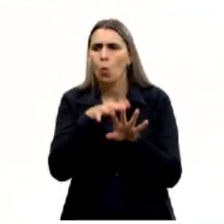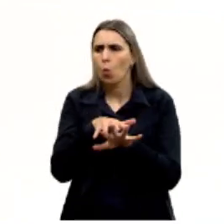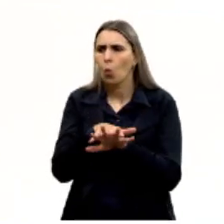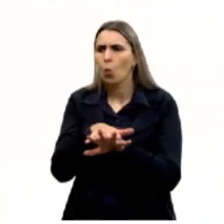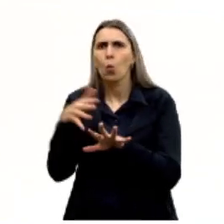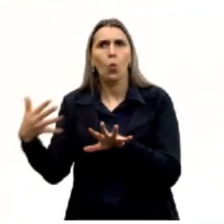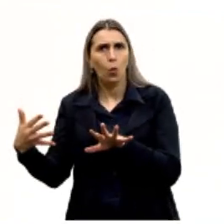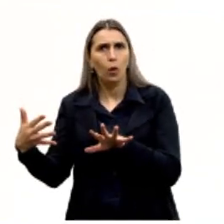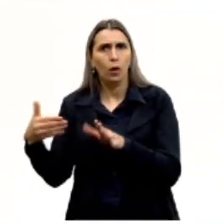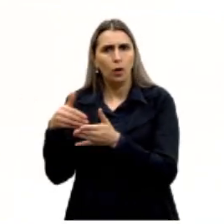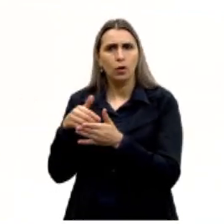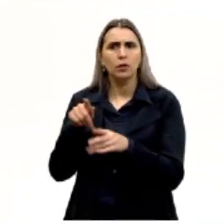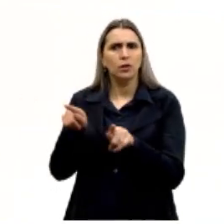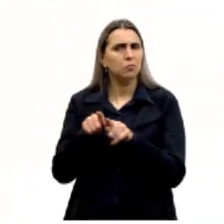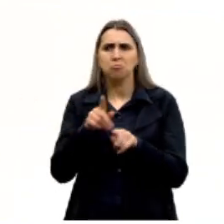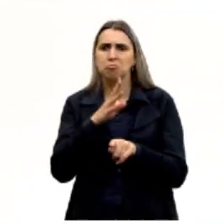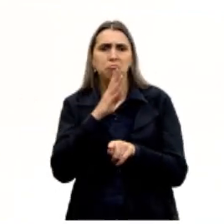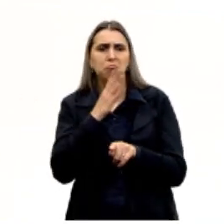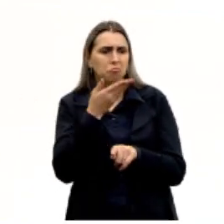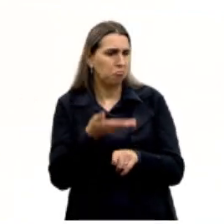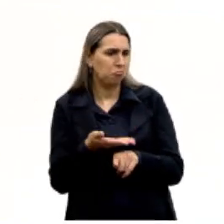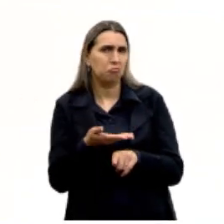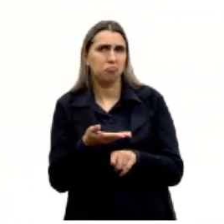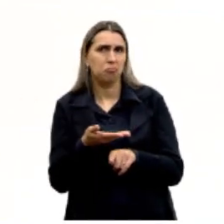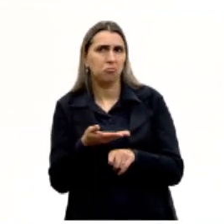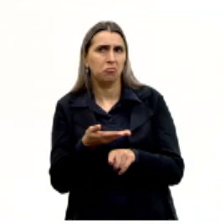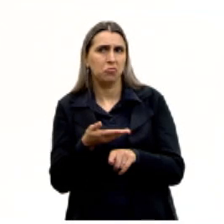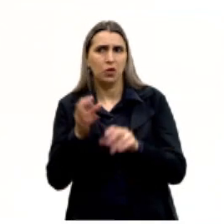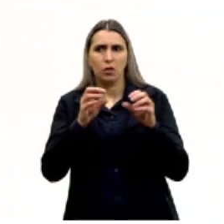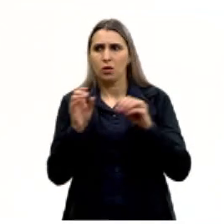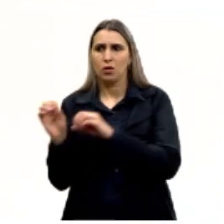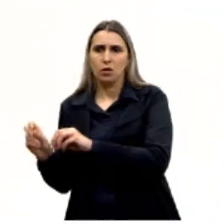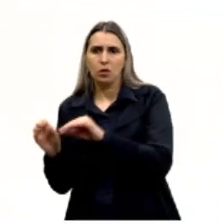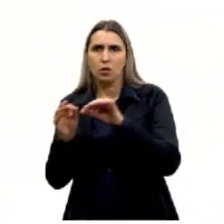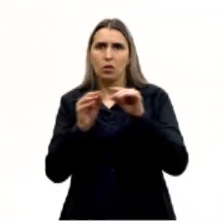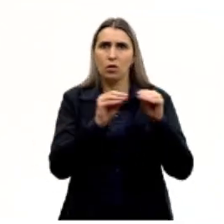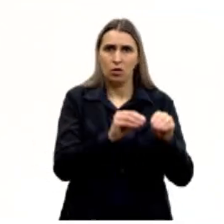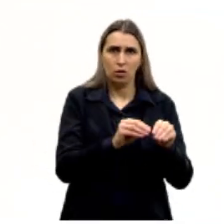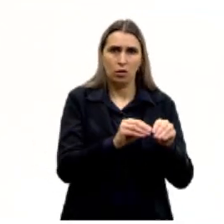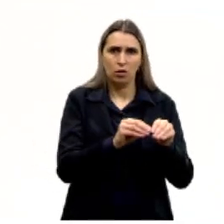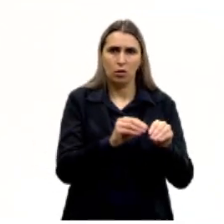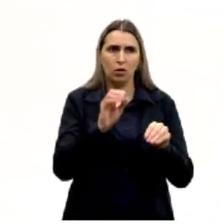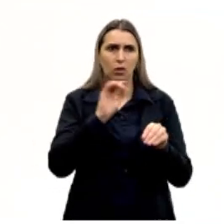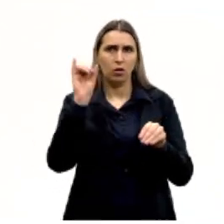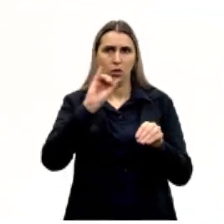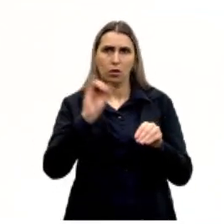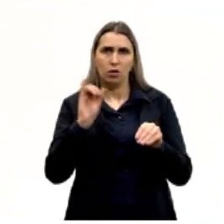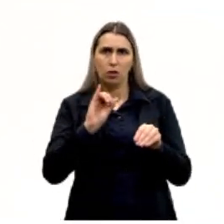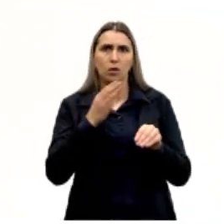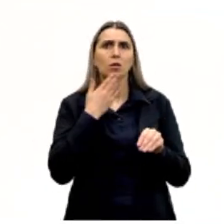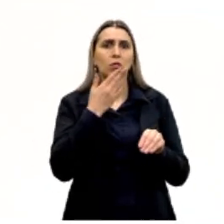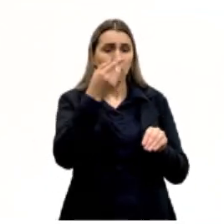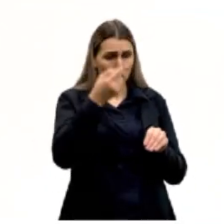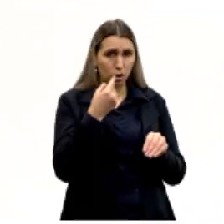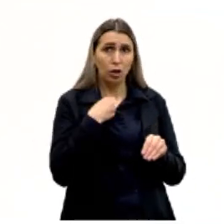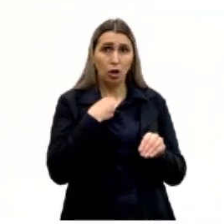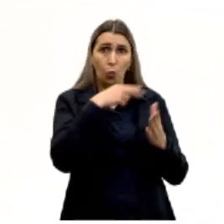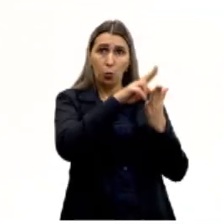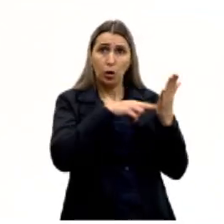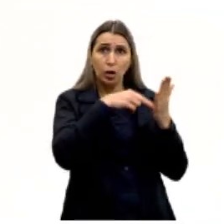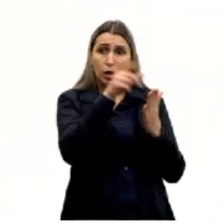e desconhecido um imigrante italiano que pediu que eu o